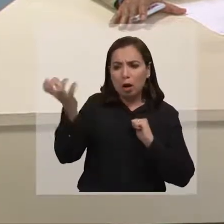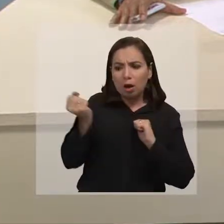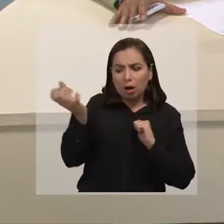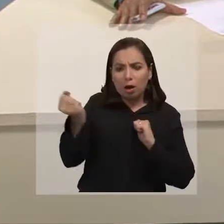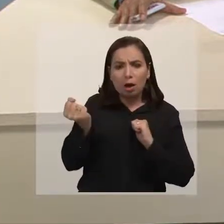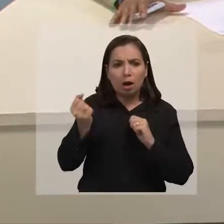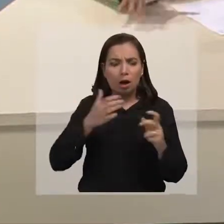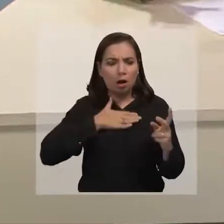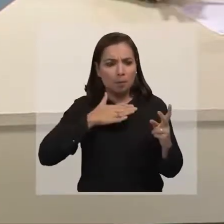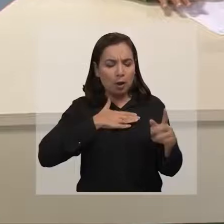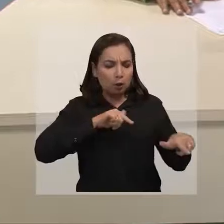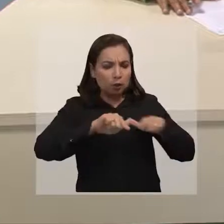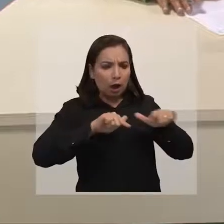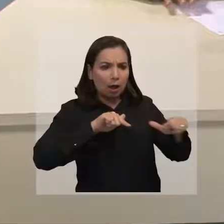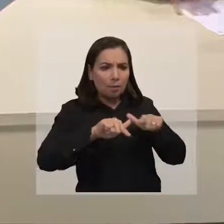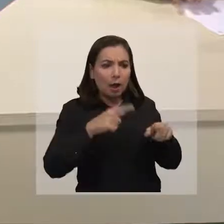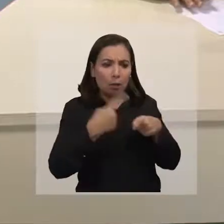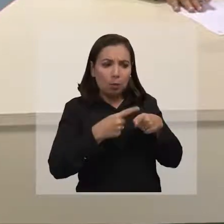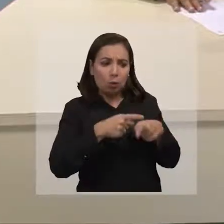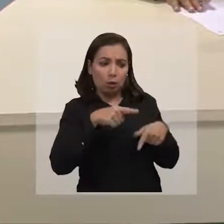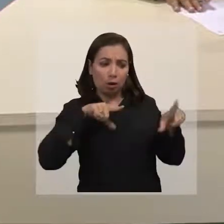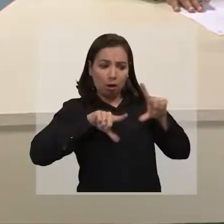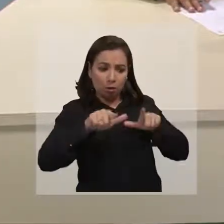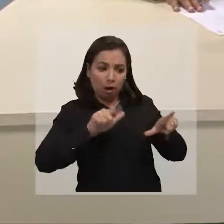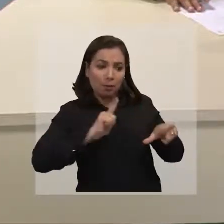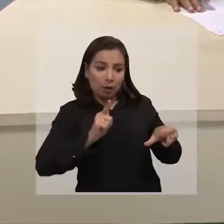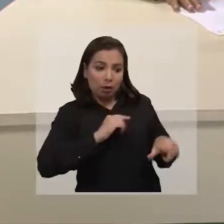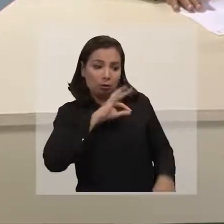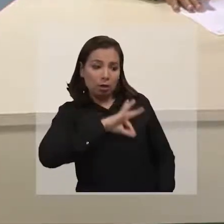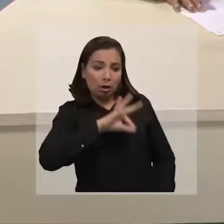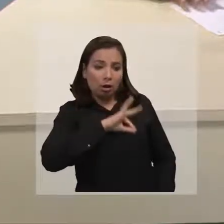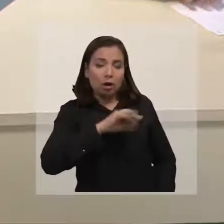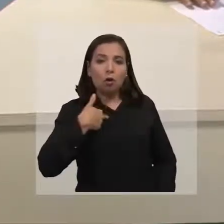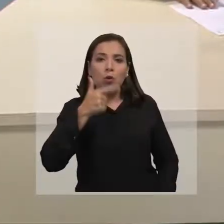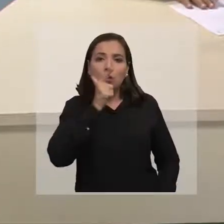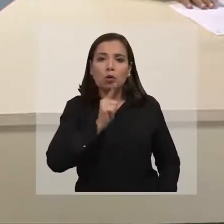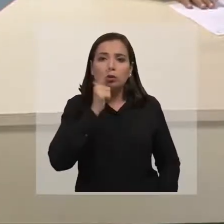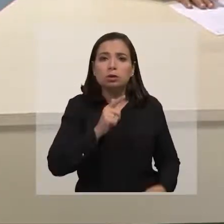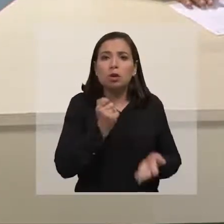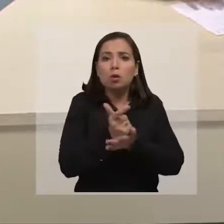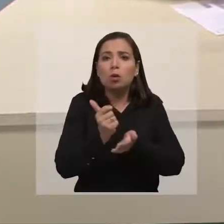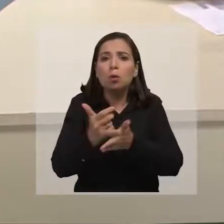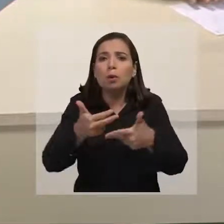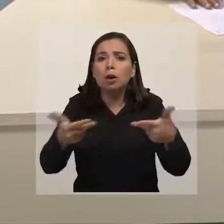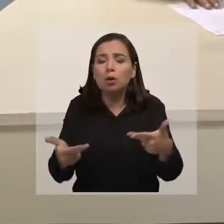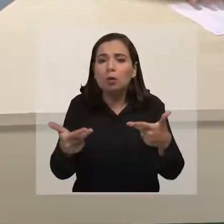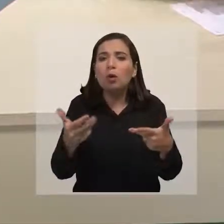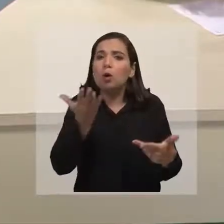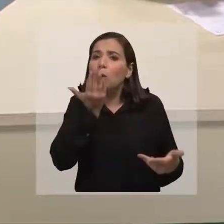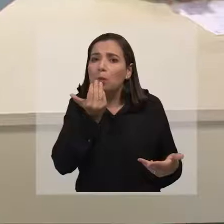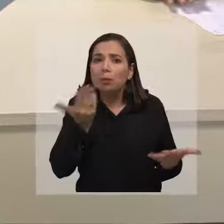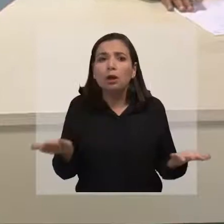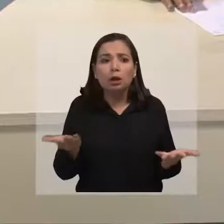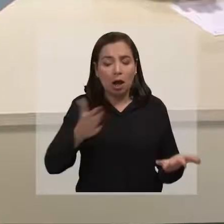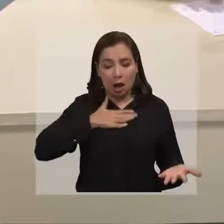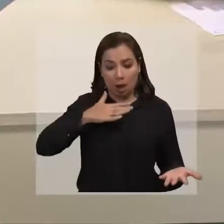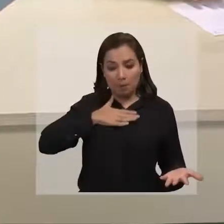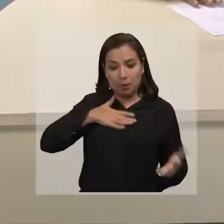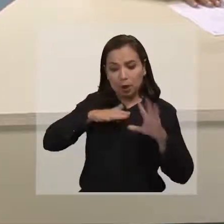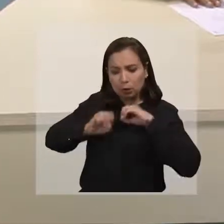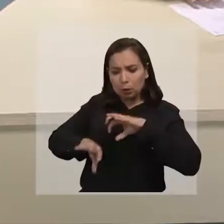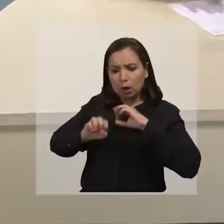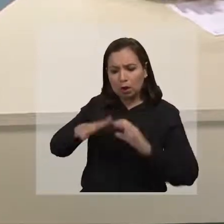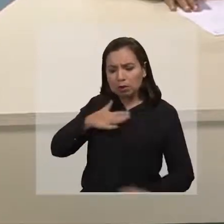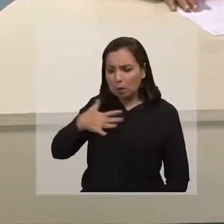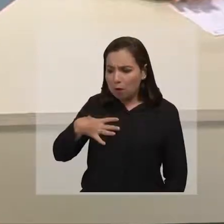comida na minha mesa, o cidadão... O Pacto Federativo. Em todos, o Pacto Federativo, né? Em todas as nações são prioridades. A educação dos